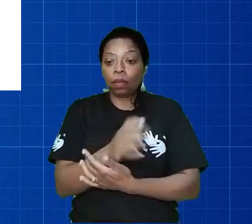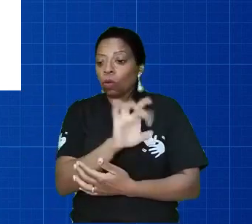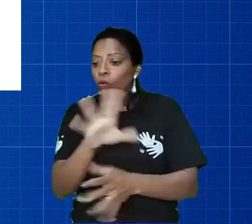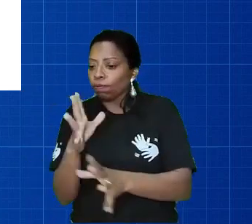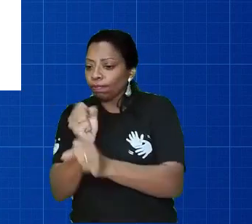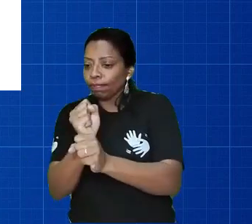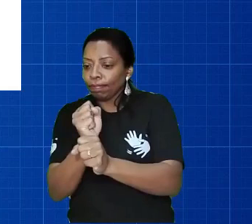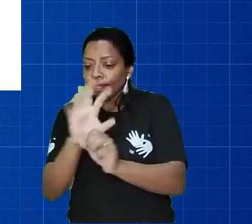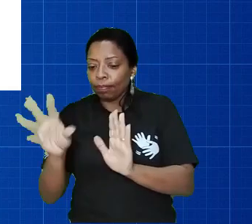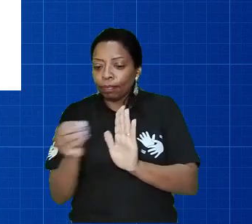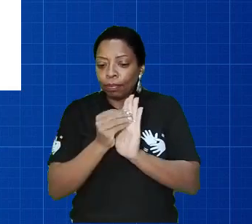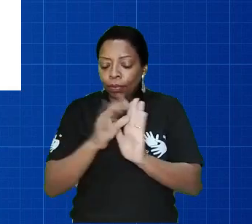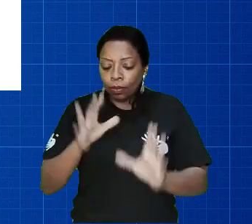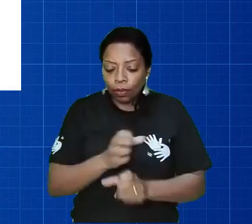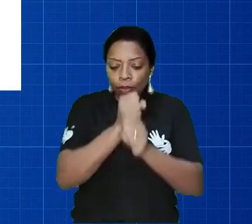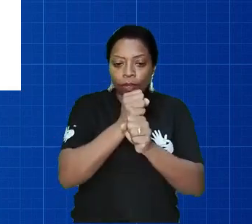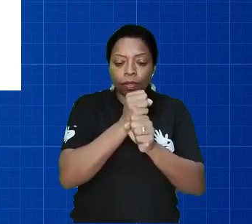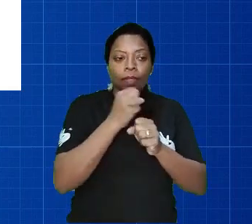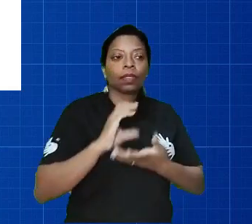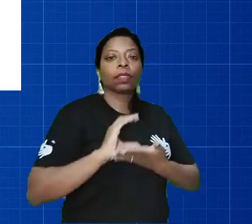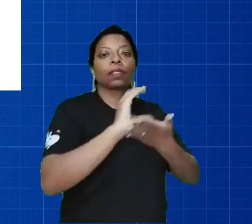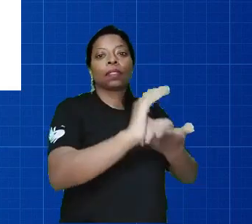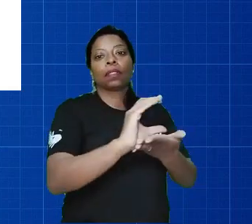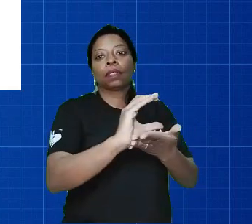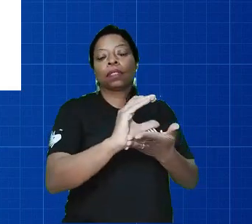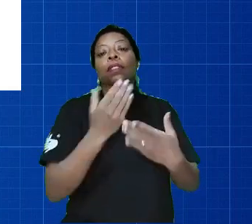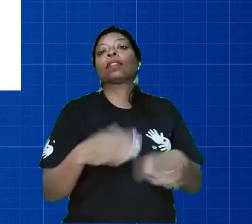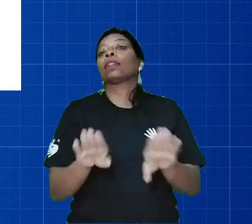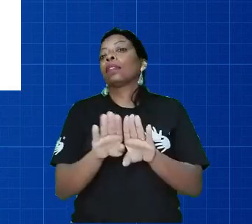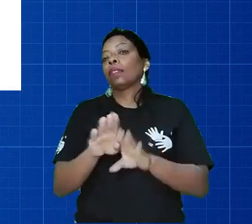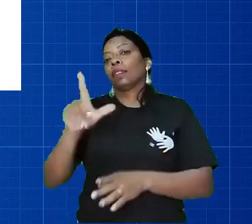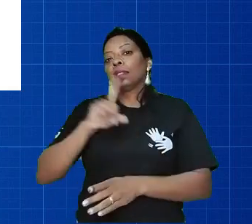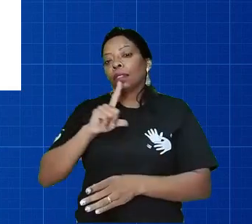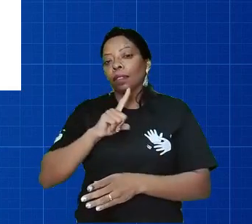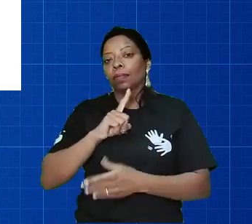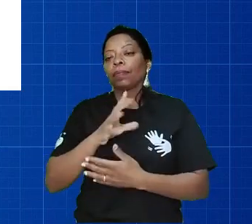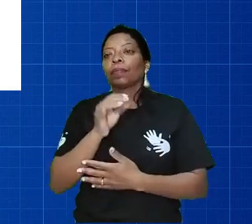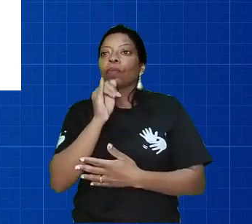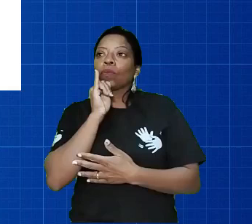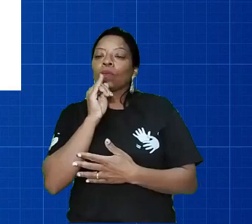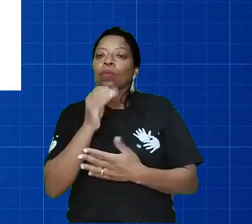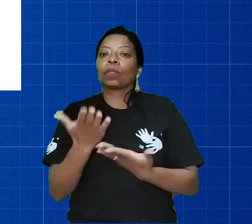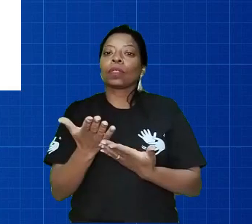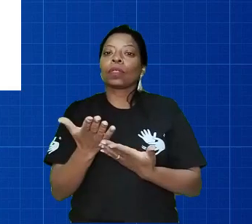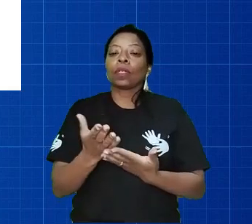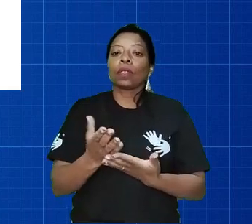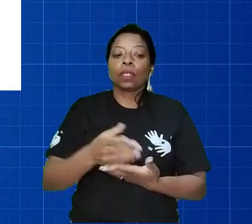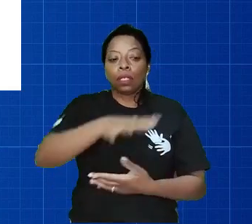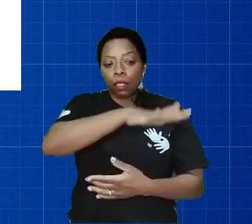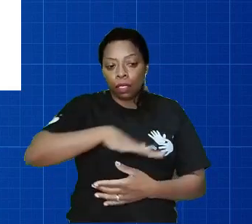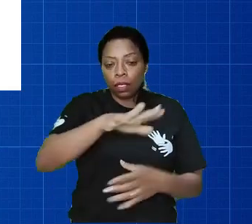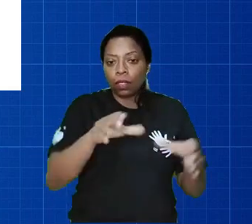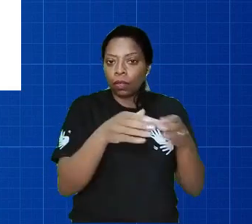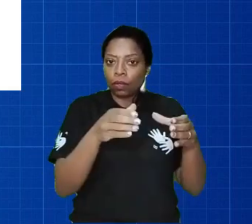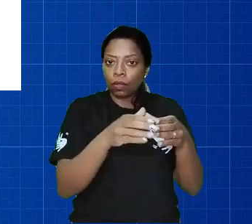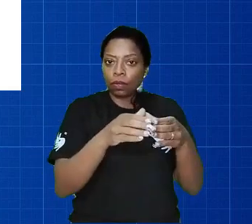E também ele vem de acordo com a porcentagem de custeio e capital, que são definidos pelos membros da diretoria da PPF